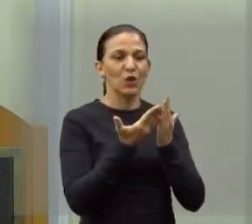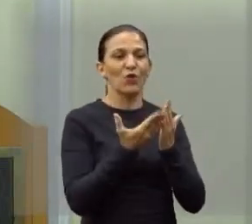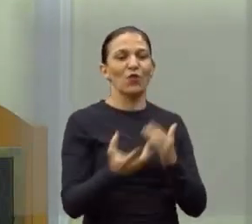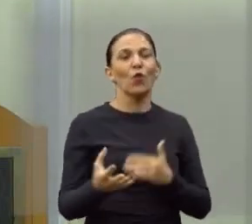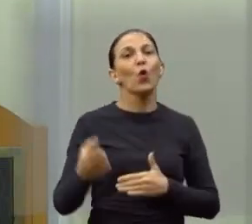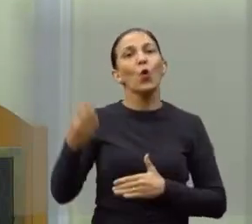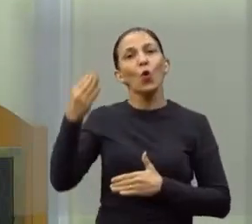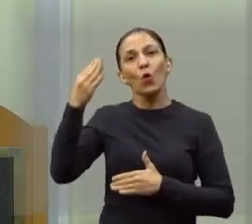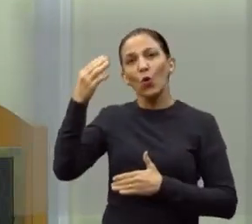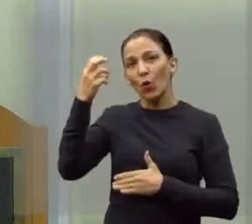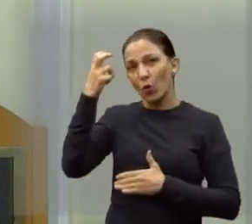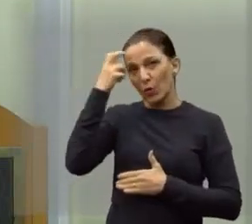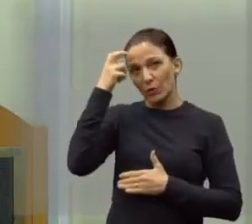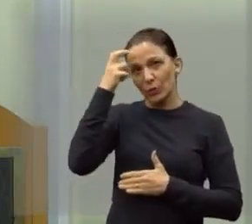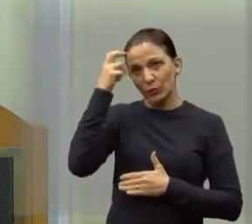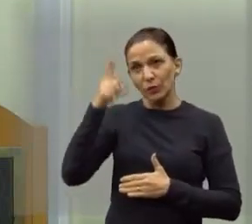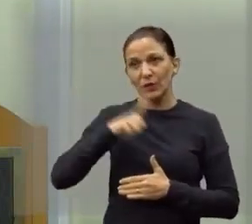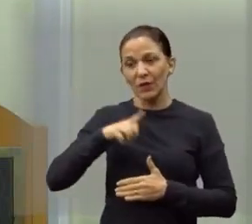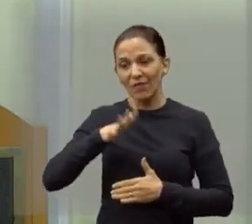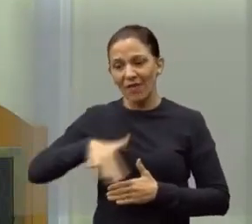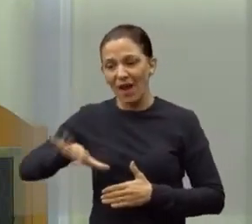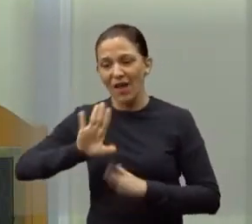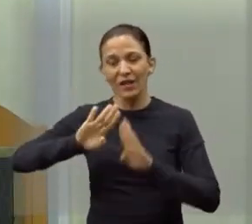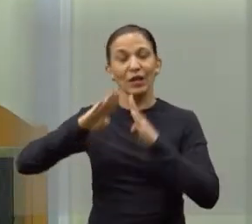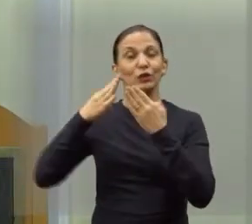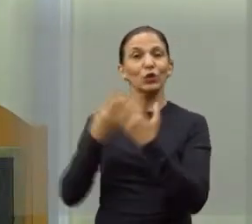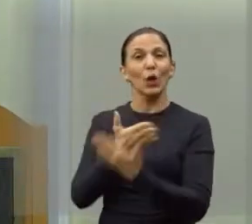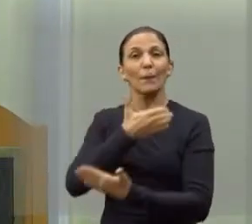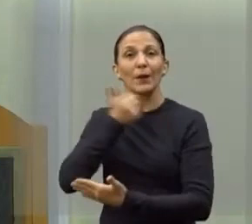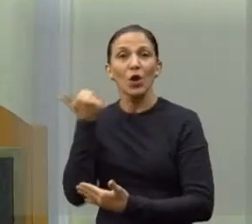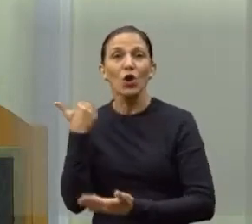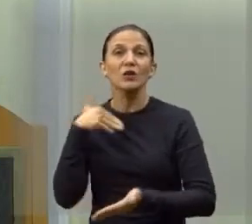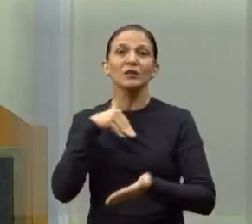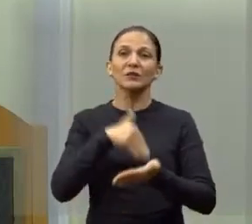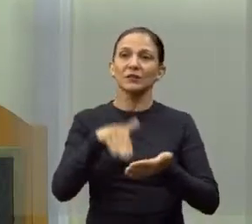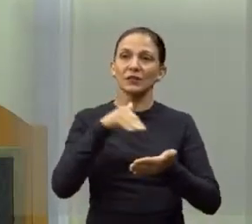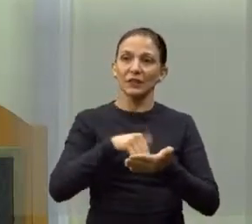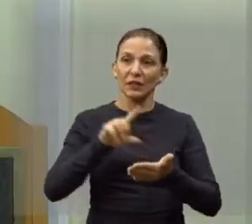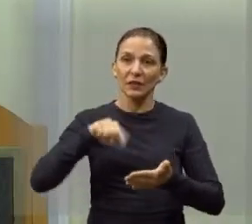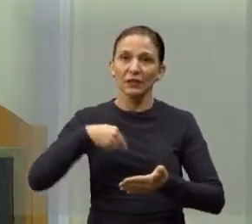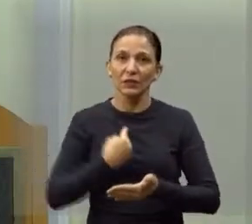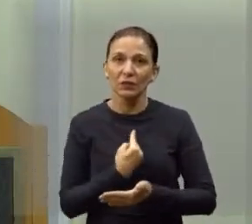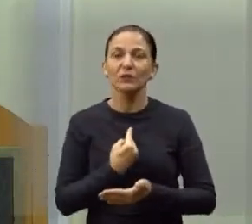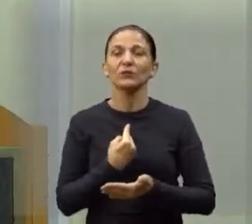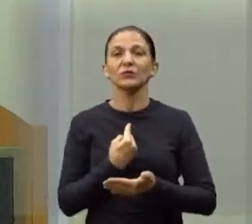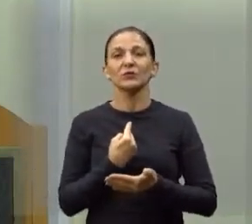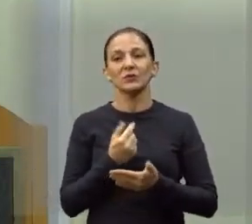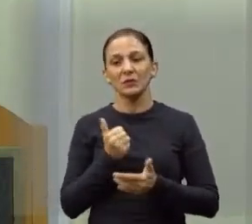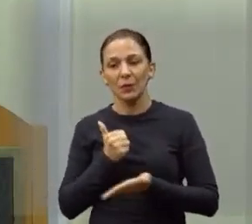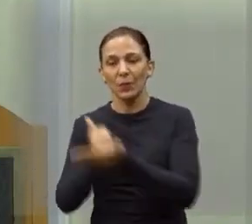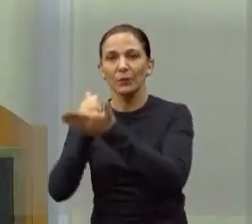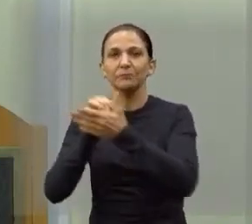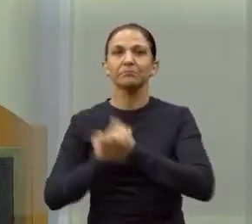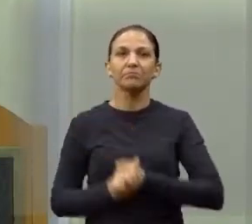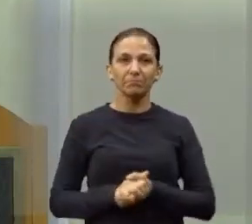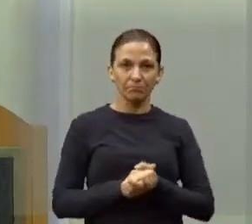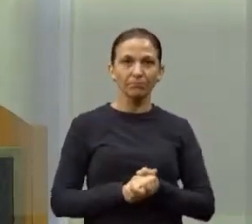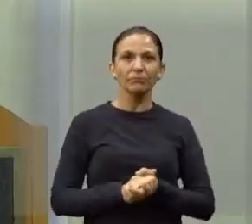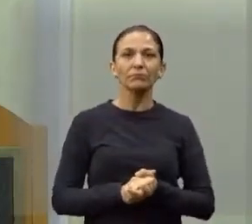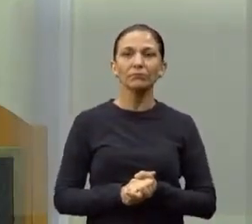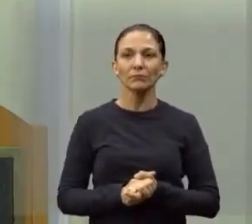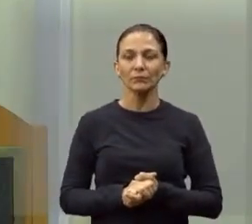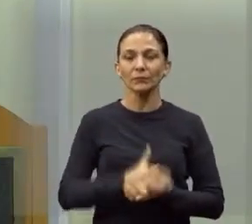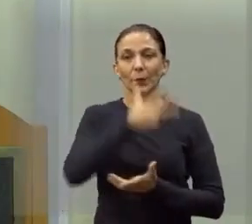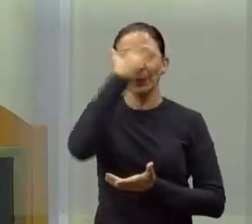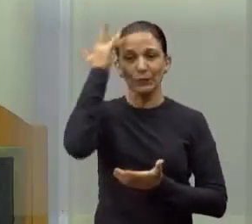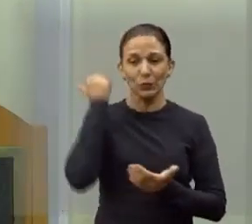com a melhoria do ambiente escolar e da secretaria que tanto a gente merece. Então, Adriana Murad,